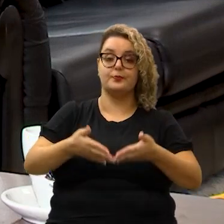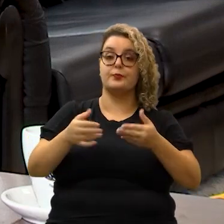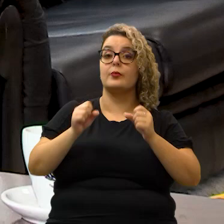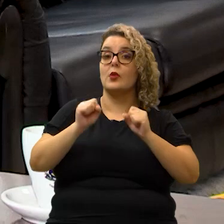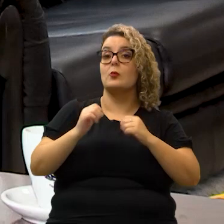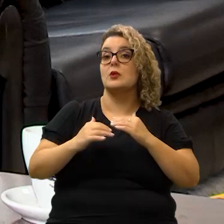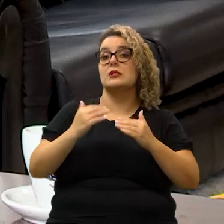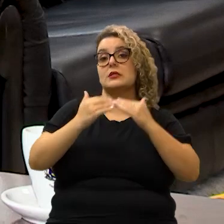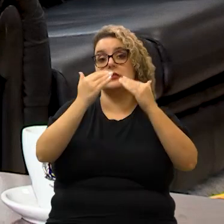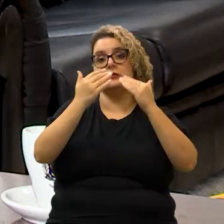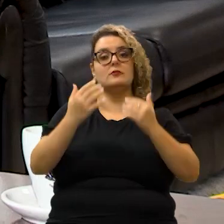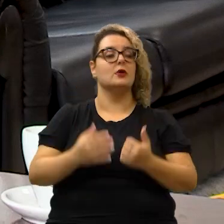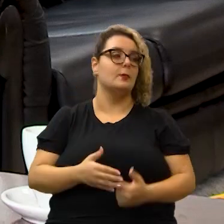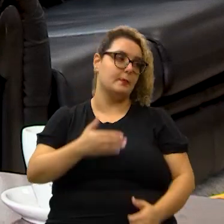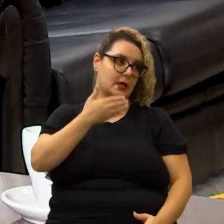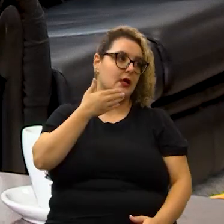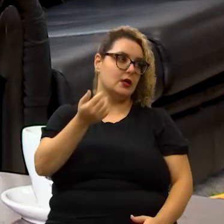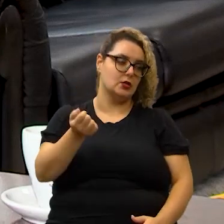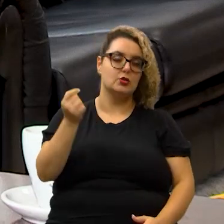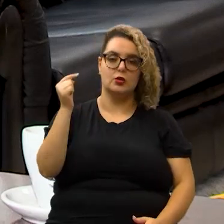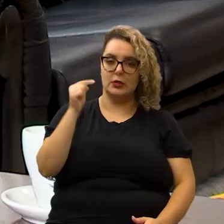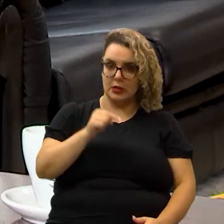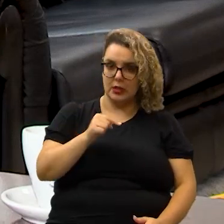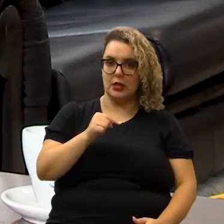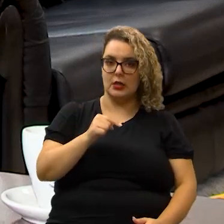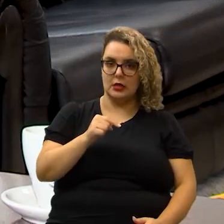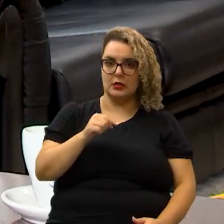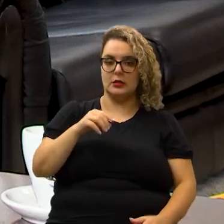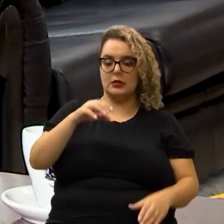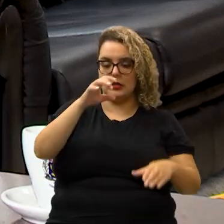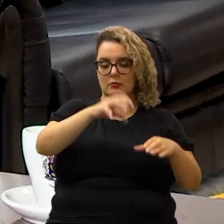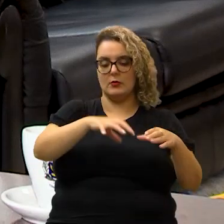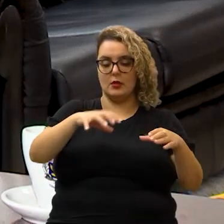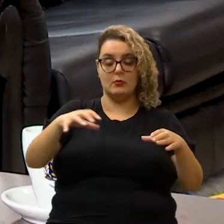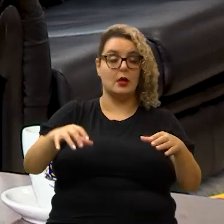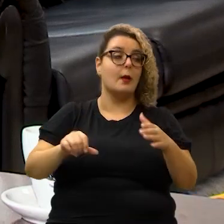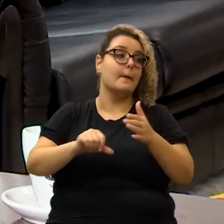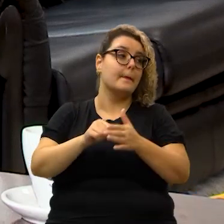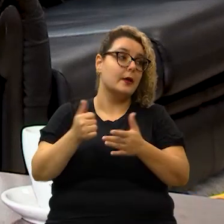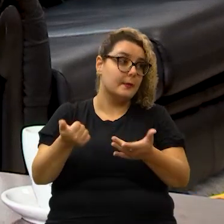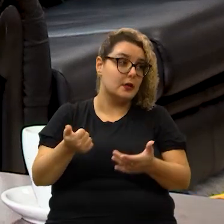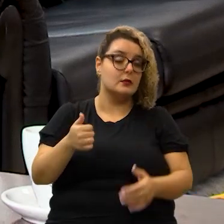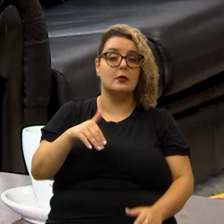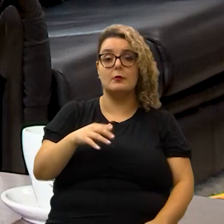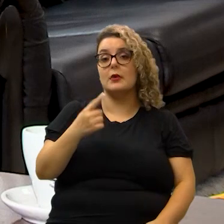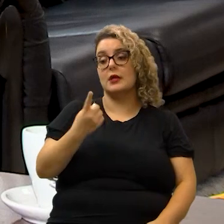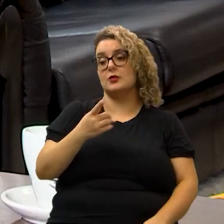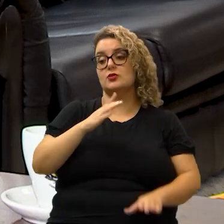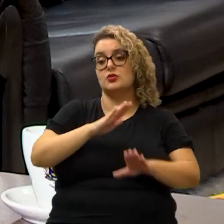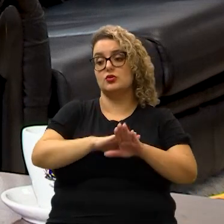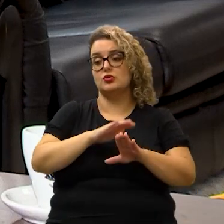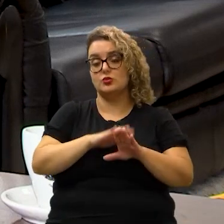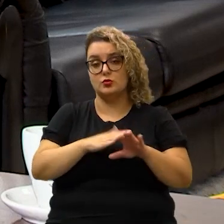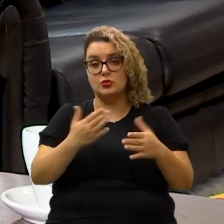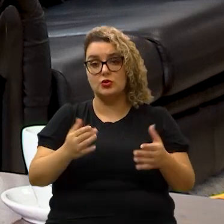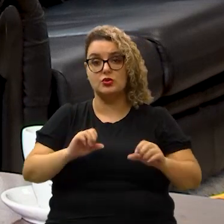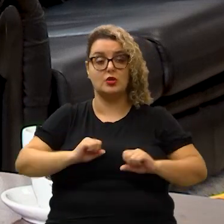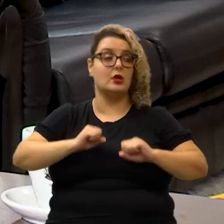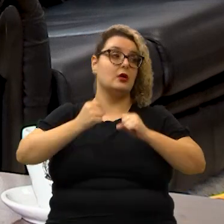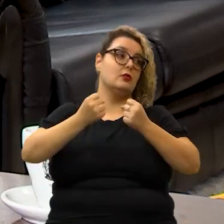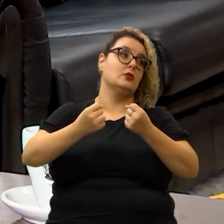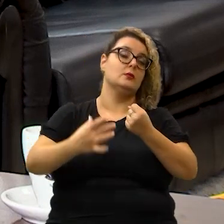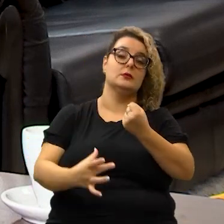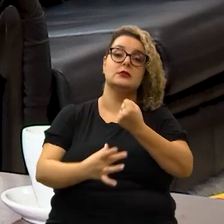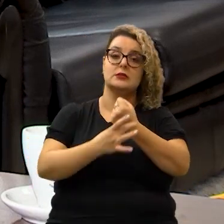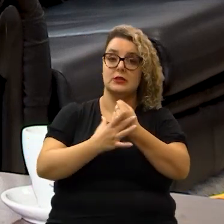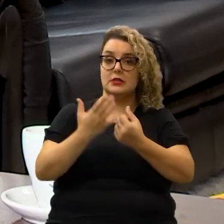desenvolver melhor lá nas hortas. Primeiro, assim, é mais uma ação de reforço da segurança